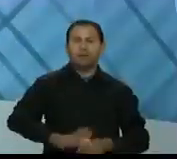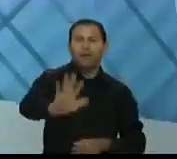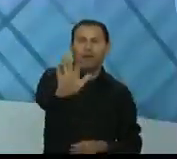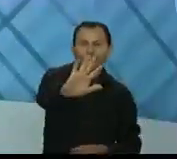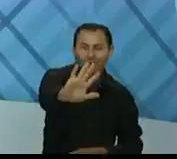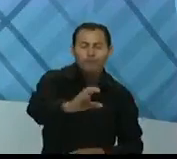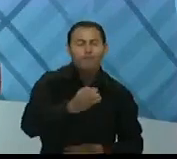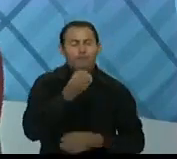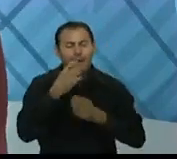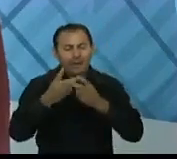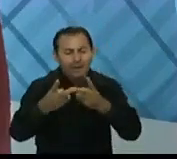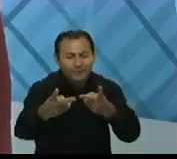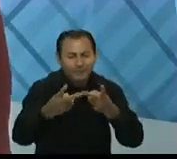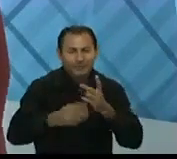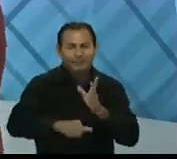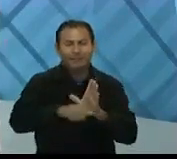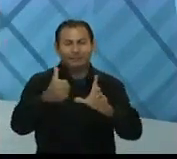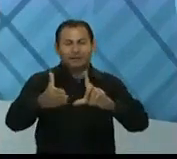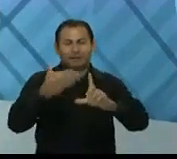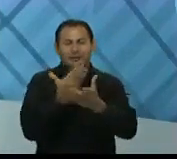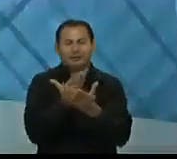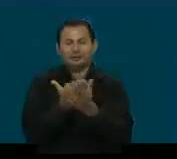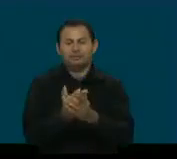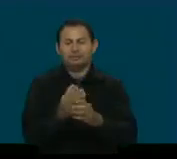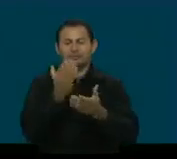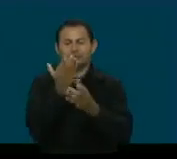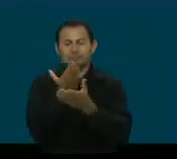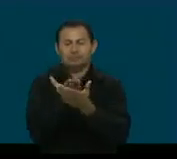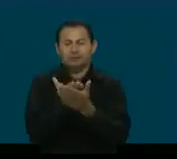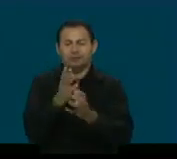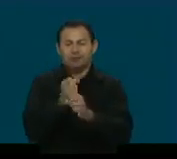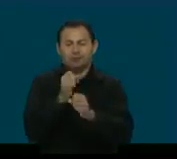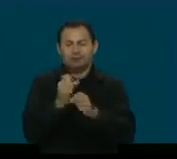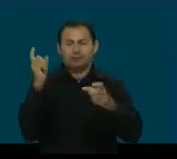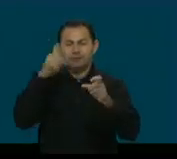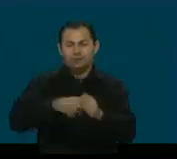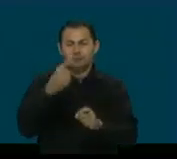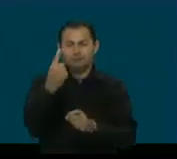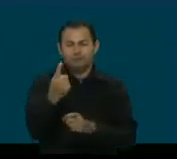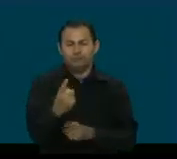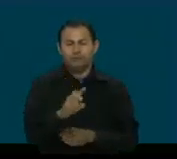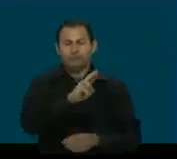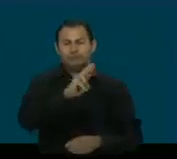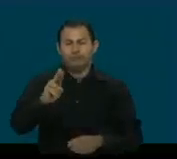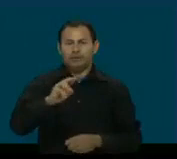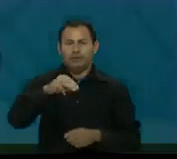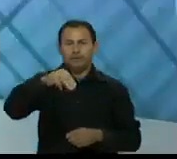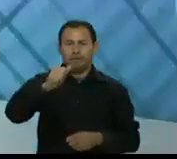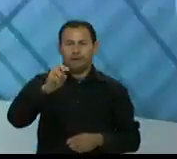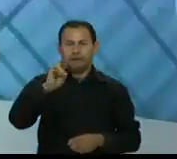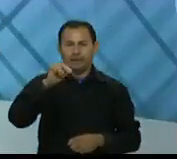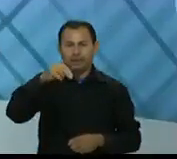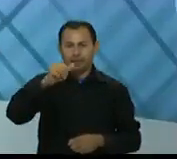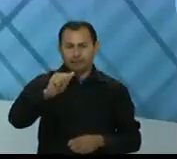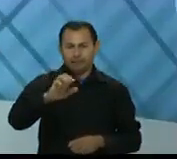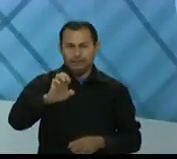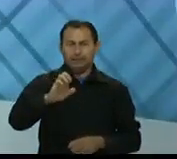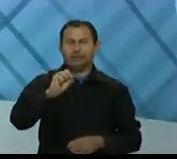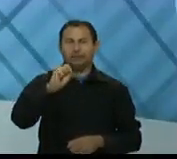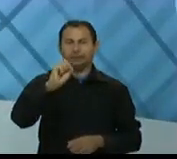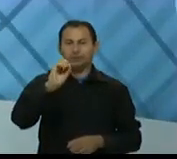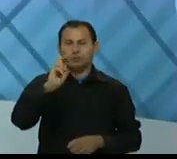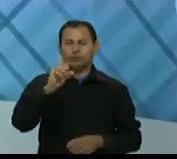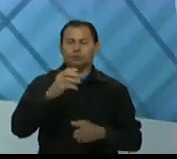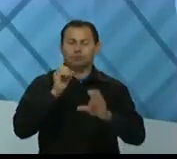Olá, seja bem-vindo à primeira aula da disciplina de Cálculo Diferencial Integral 1. Sou a professora Mariane Souza, sou